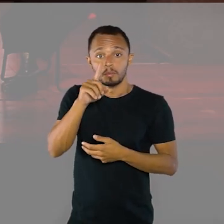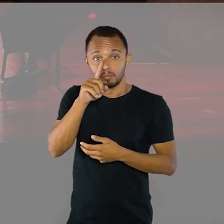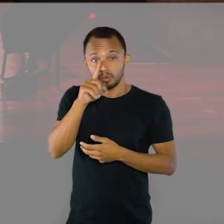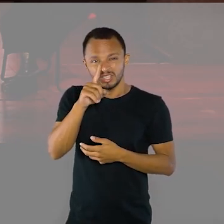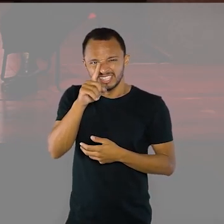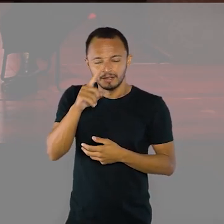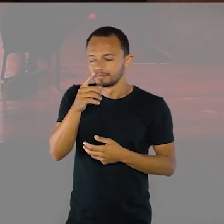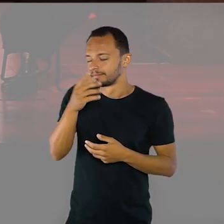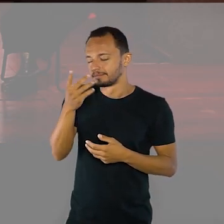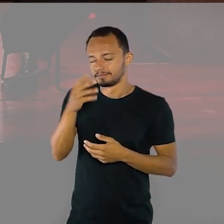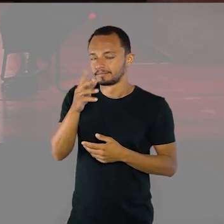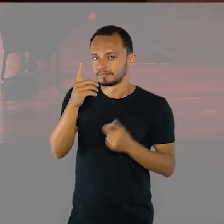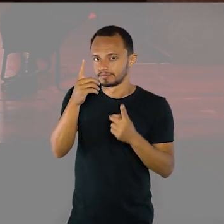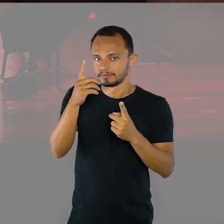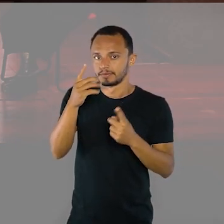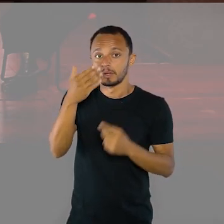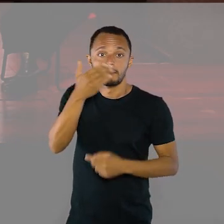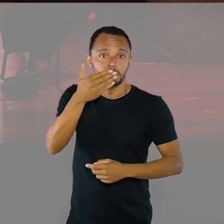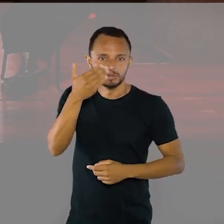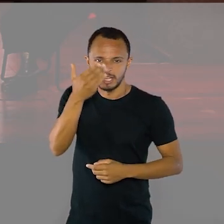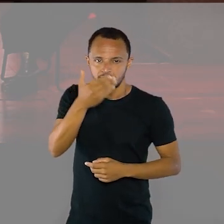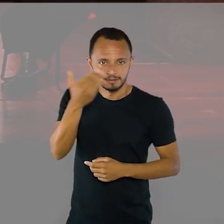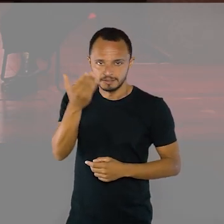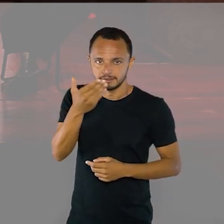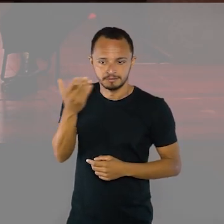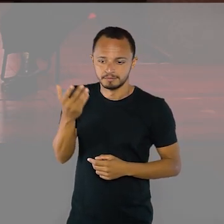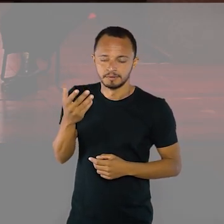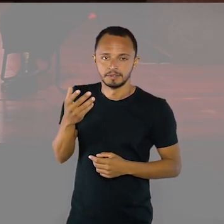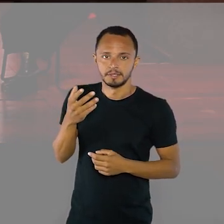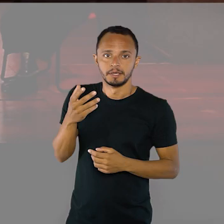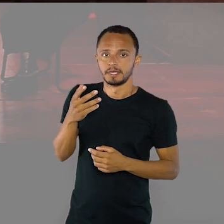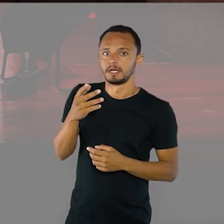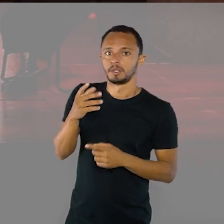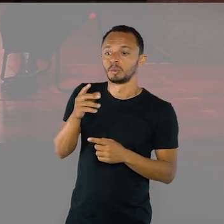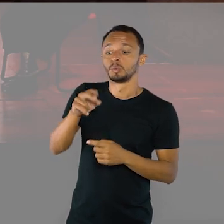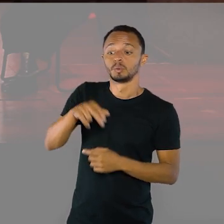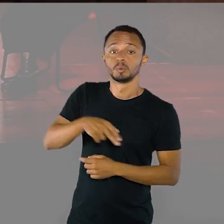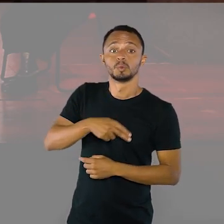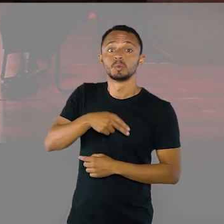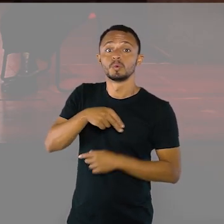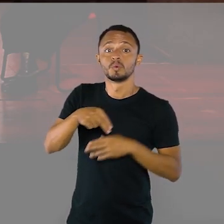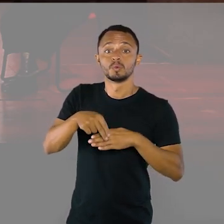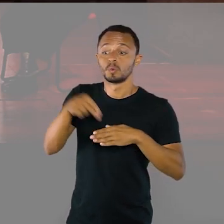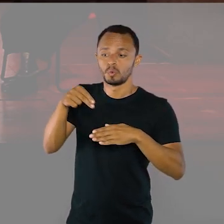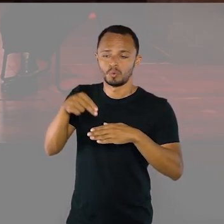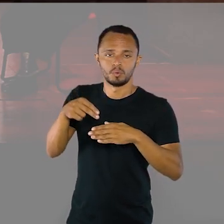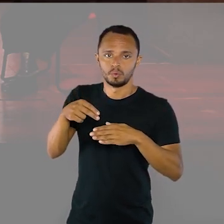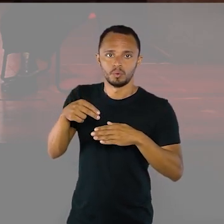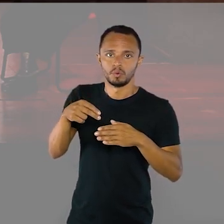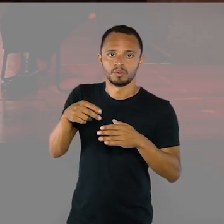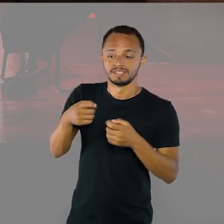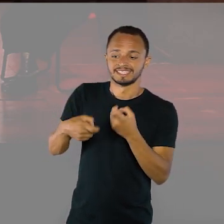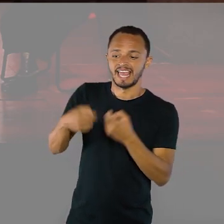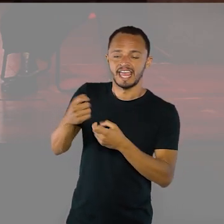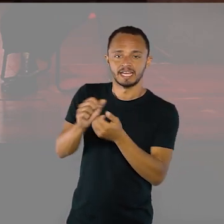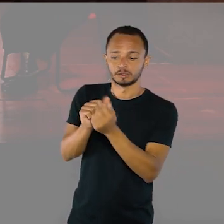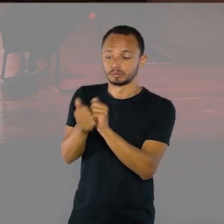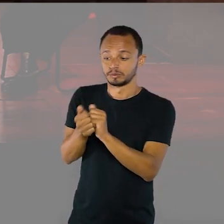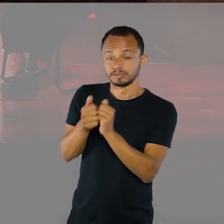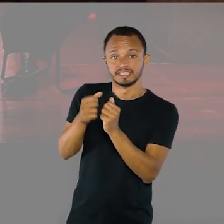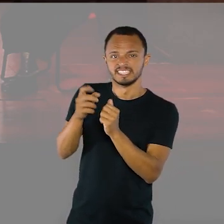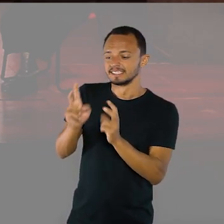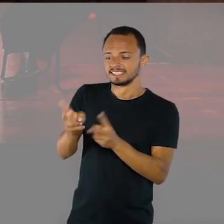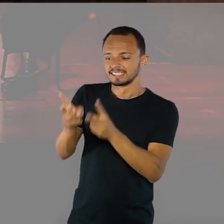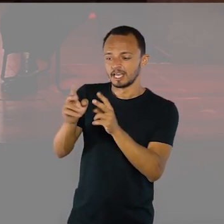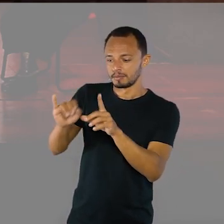tem uma vigência tão grande, enfim, que a gente possa usar materiais como esses para provocar um